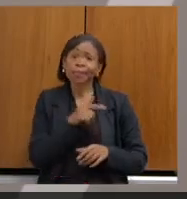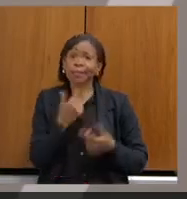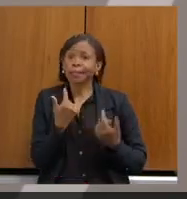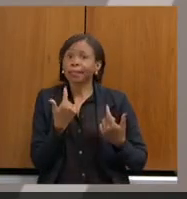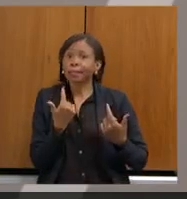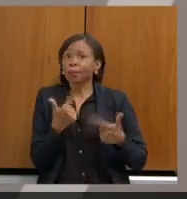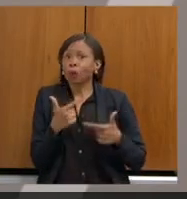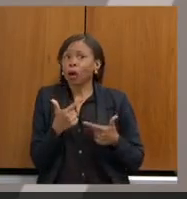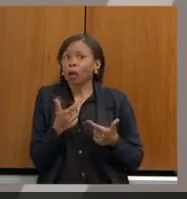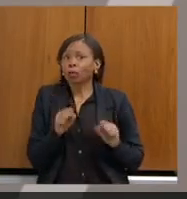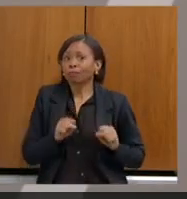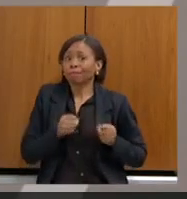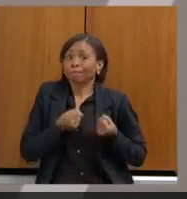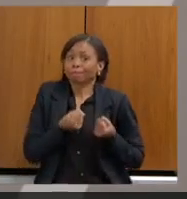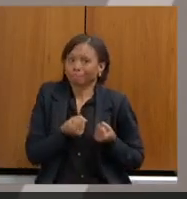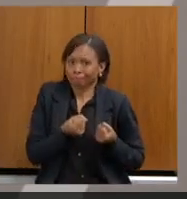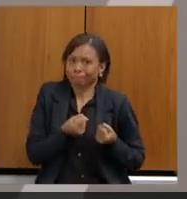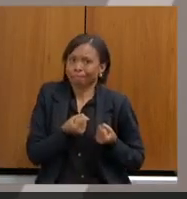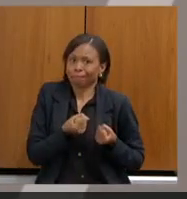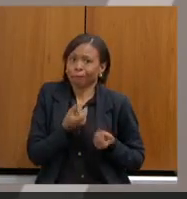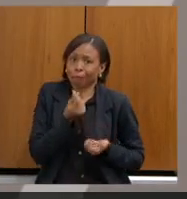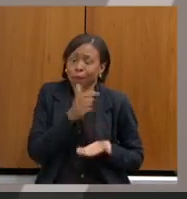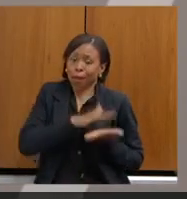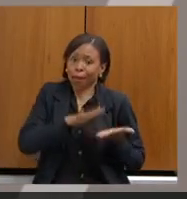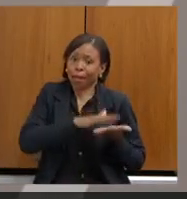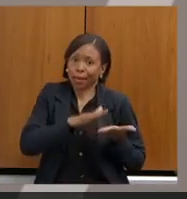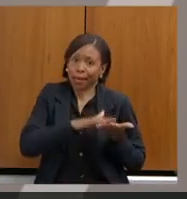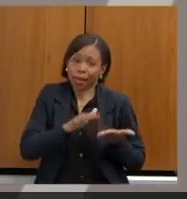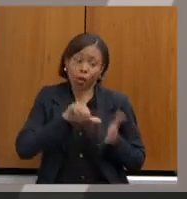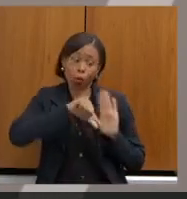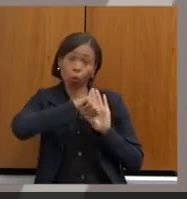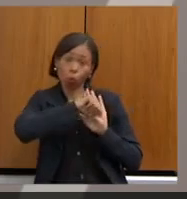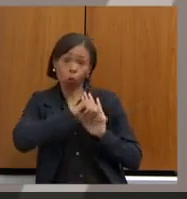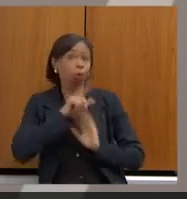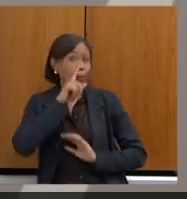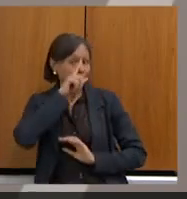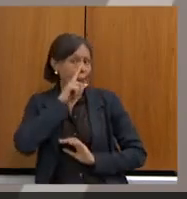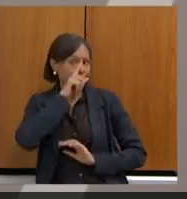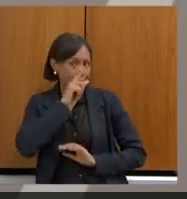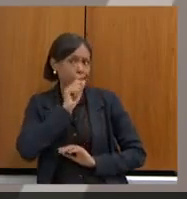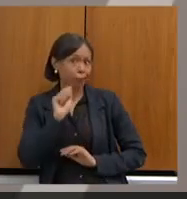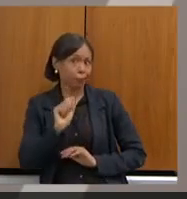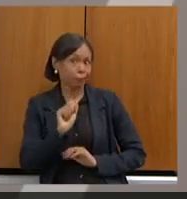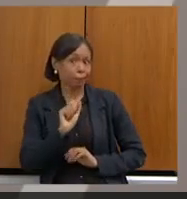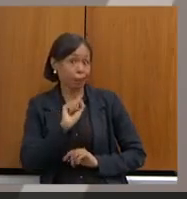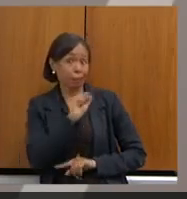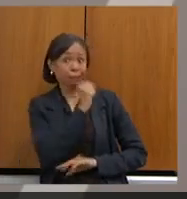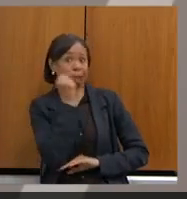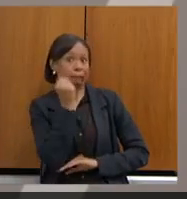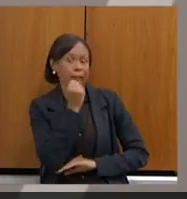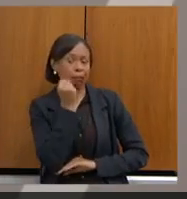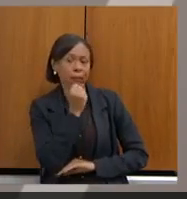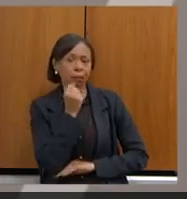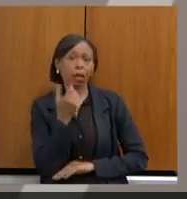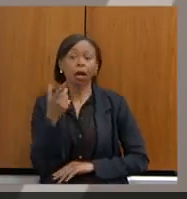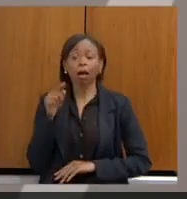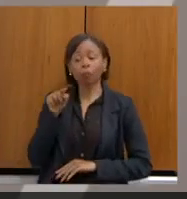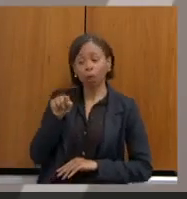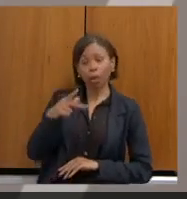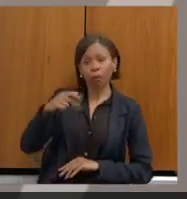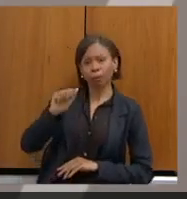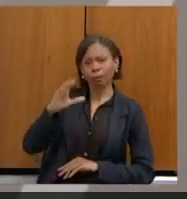de alta periculosidade esse uma pessoa que tá entendendo que esta progredindo e qualquer erro dela ela regride